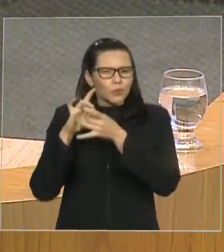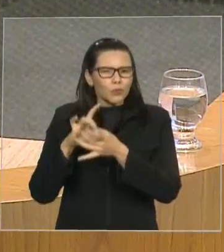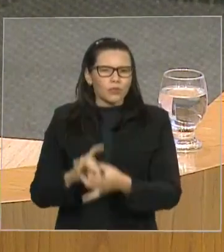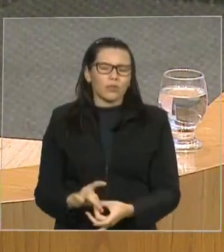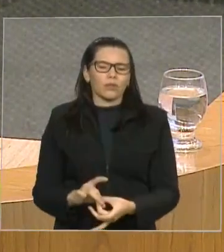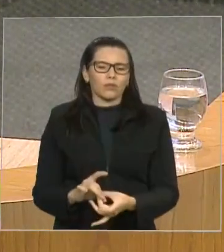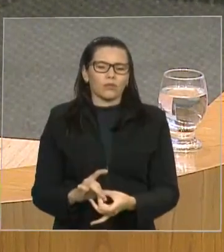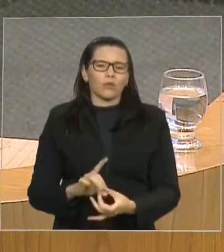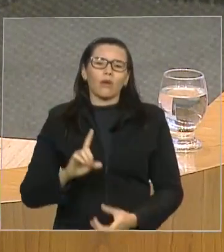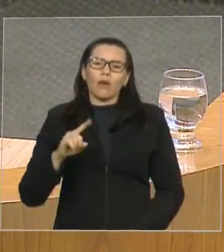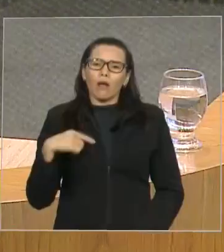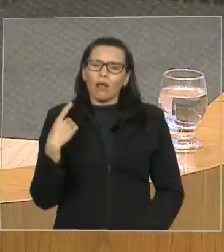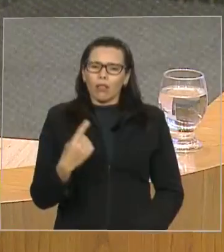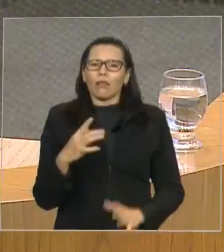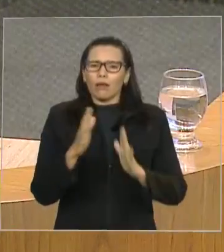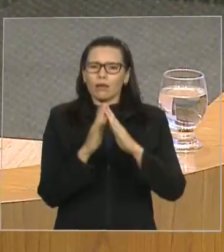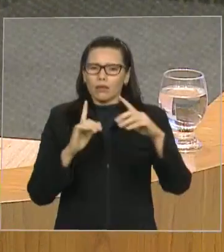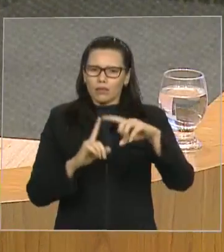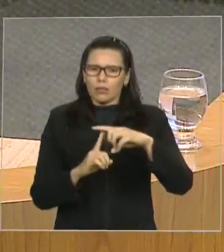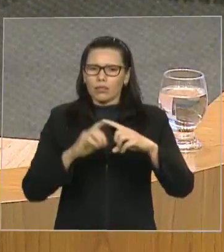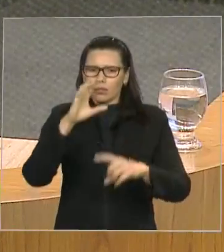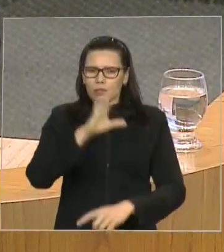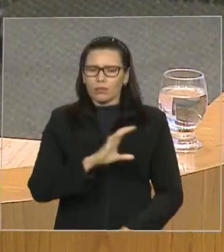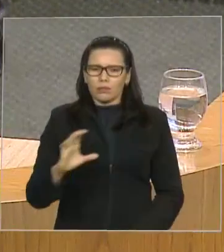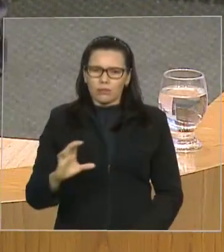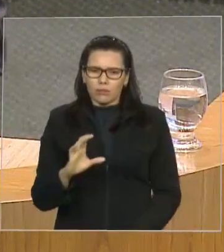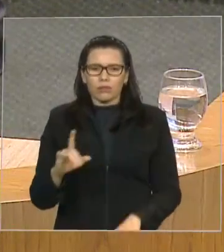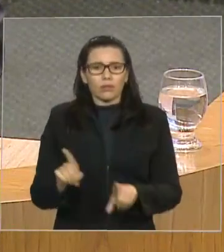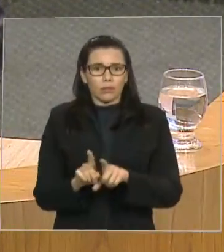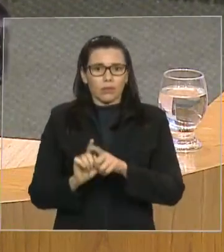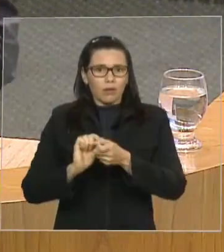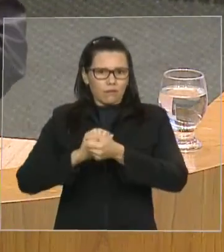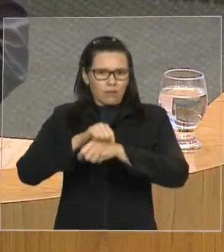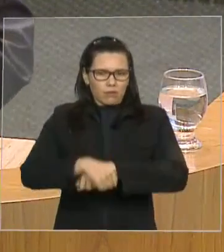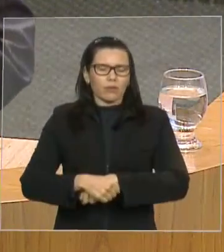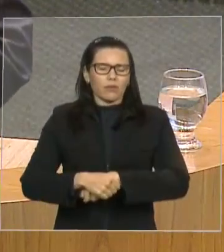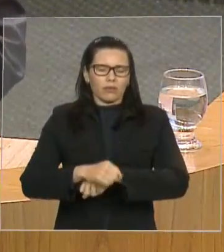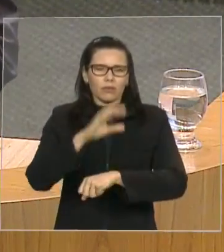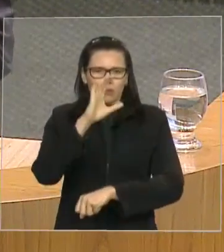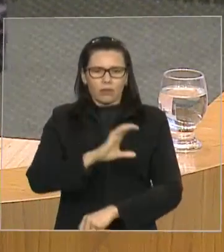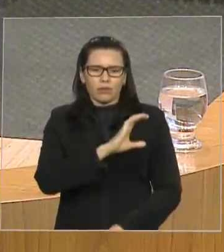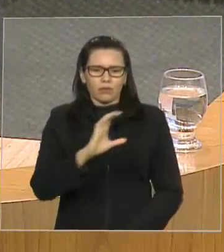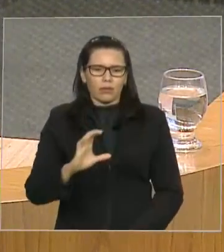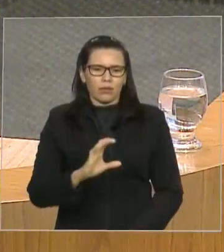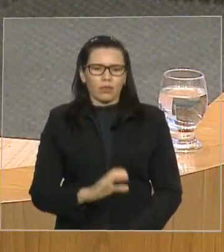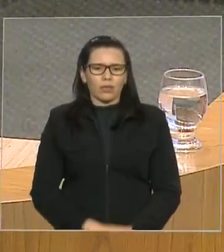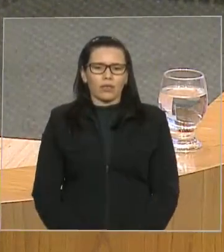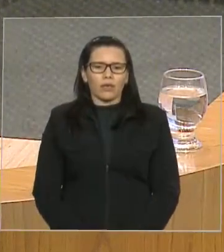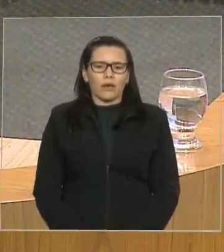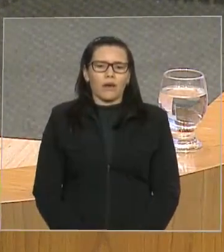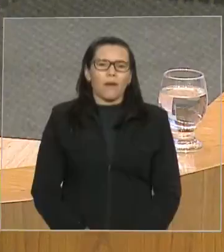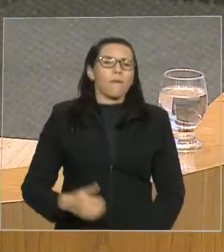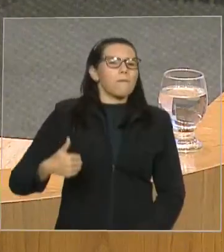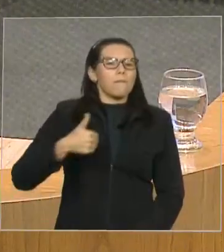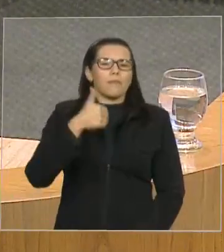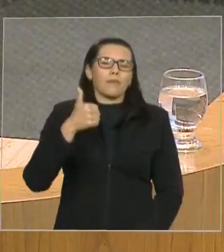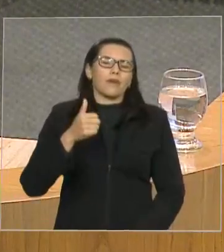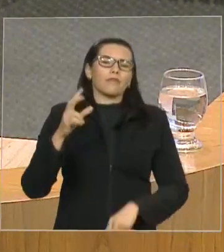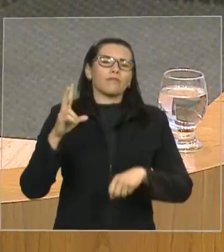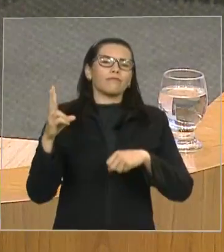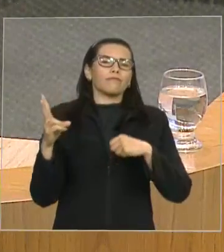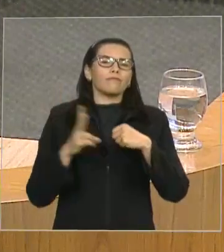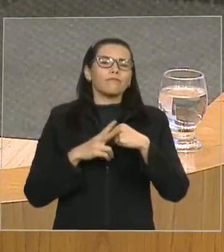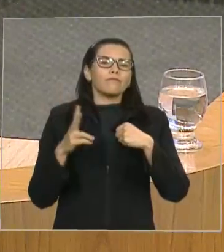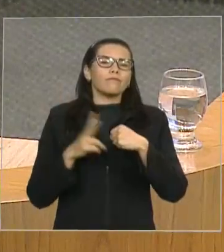nossa instituição, a nossa faculdade católica, assumindo, podemos dizer assim, o primeiro verbo do mandato de Jesus, ide